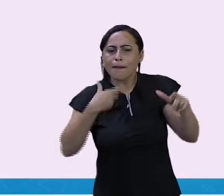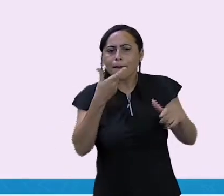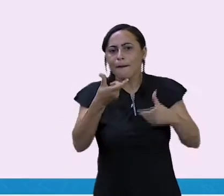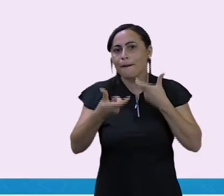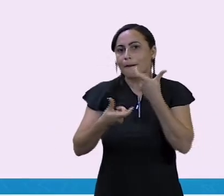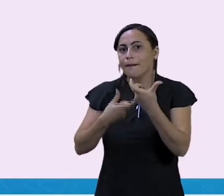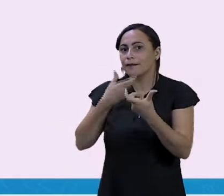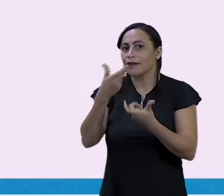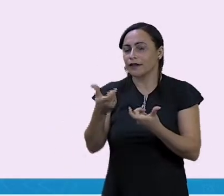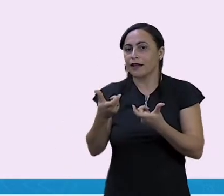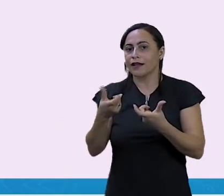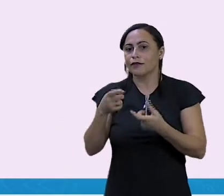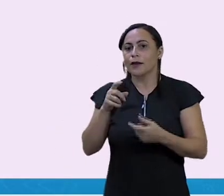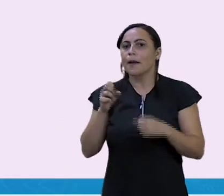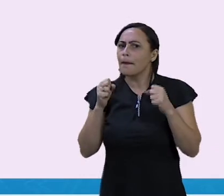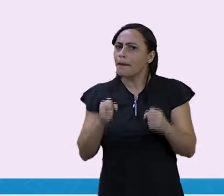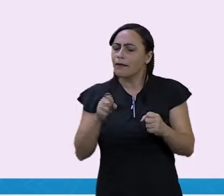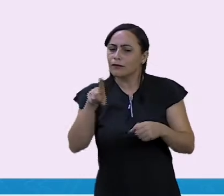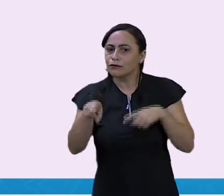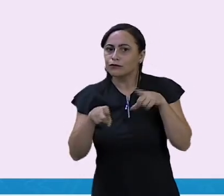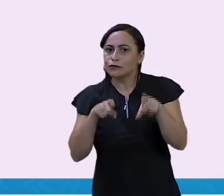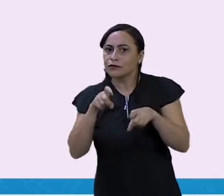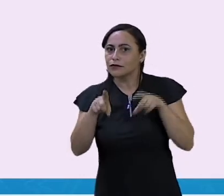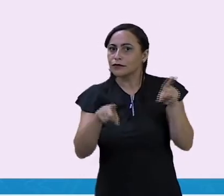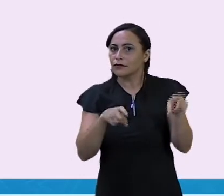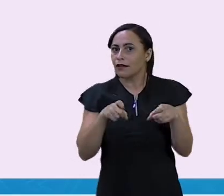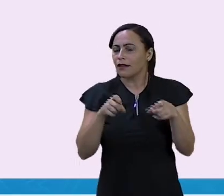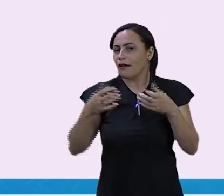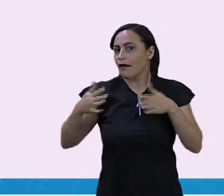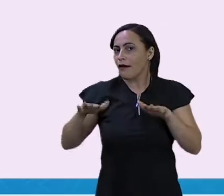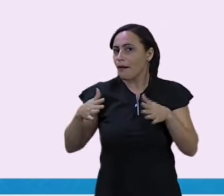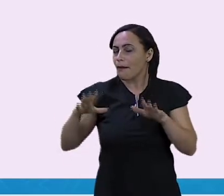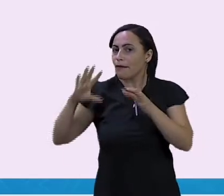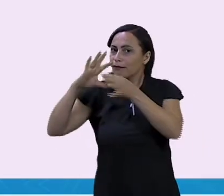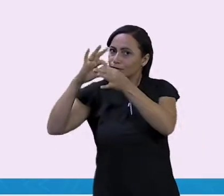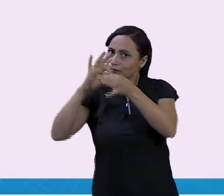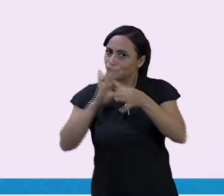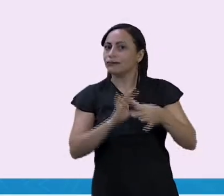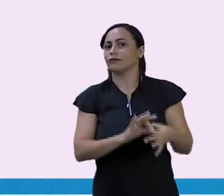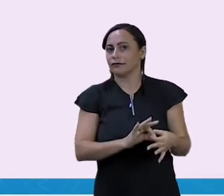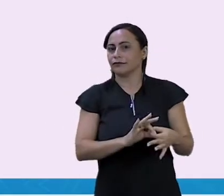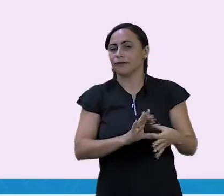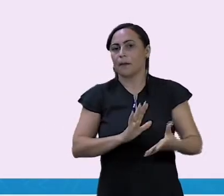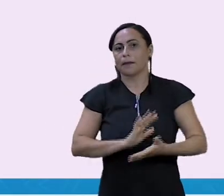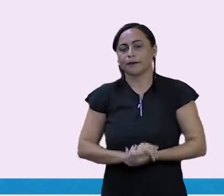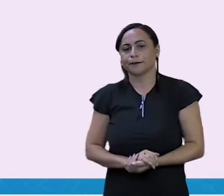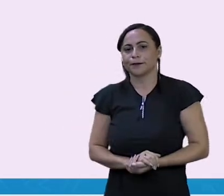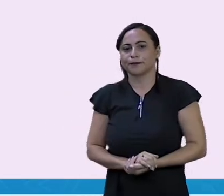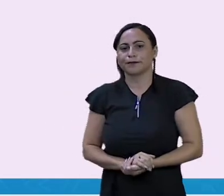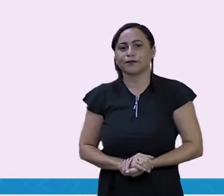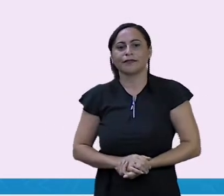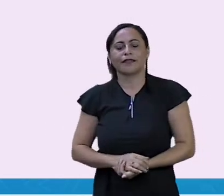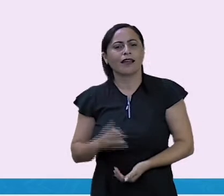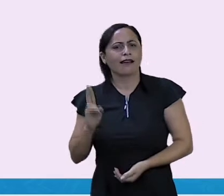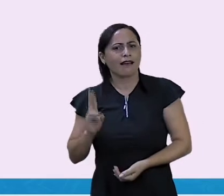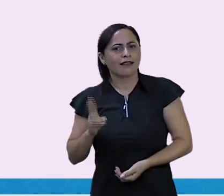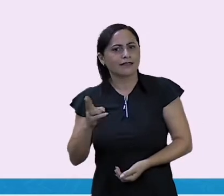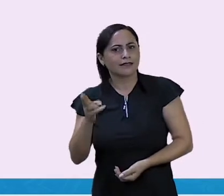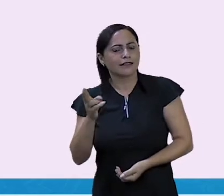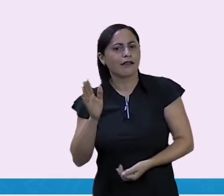podem ser selecionados de acordo com a pertinência do momento. Eu sempre falo